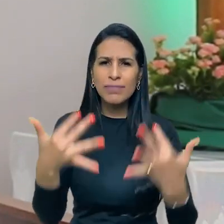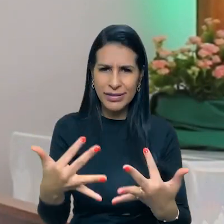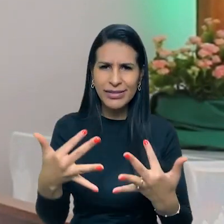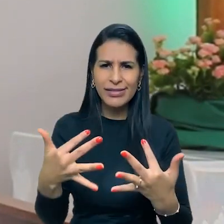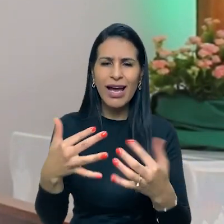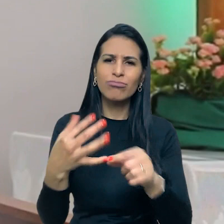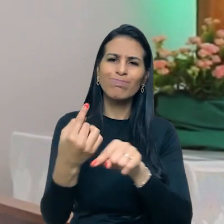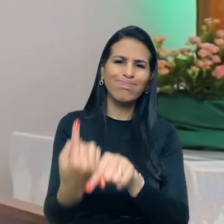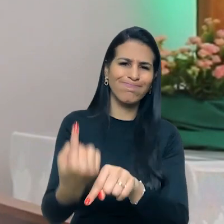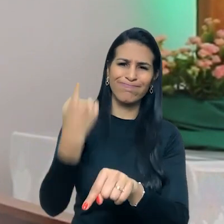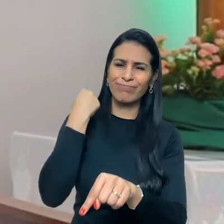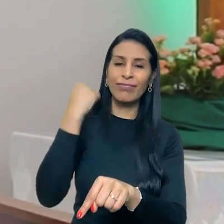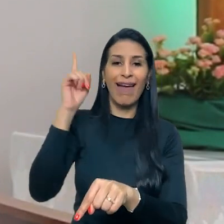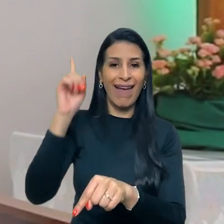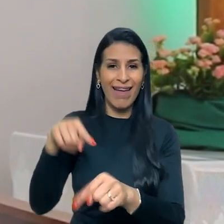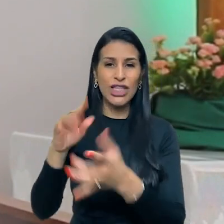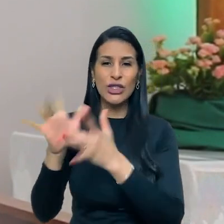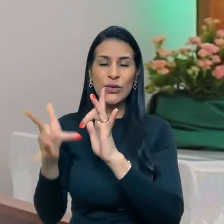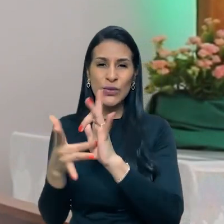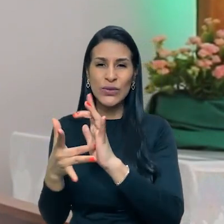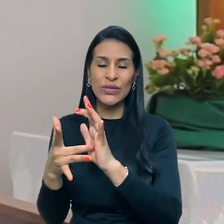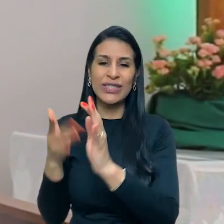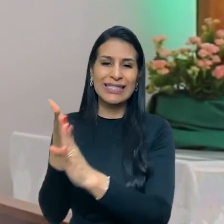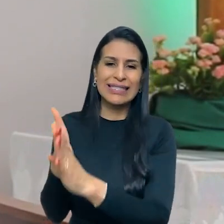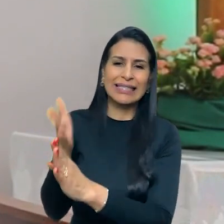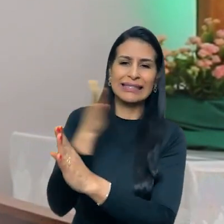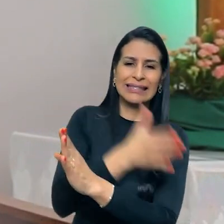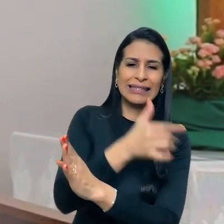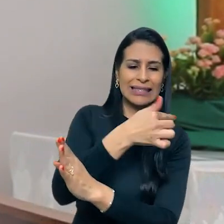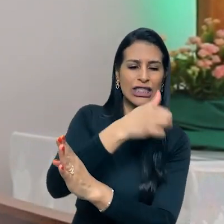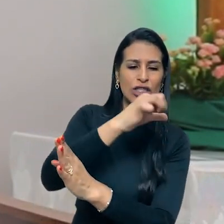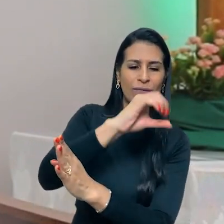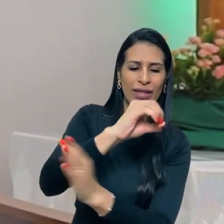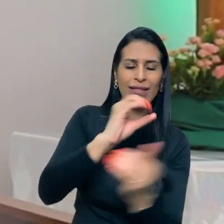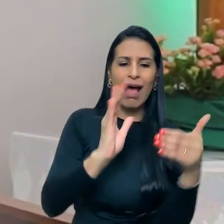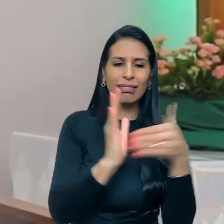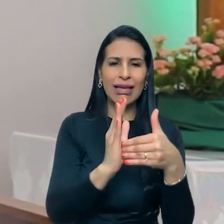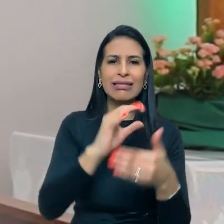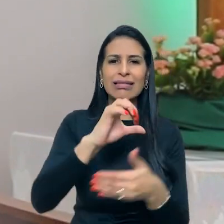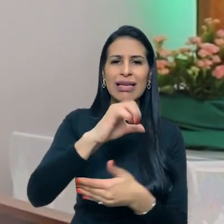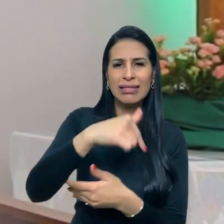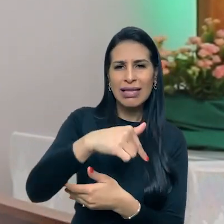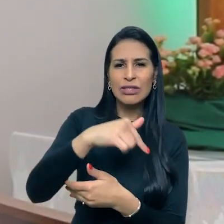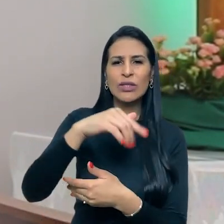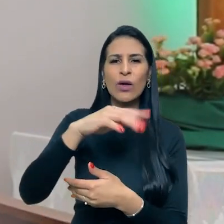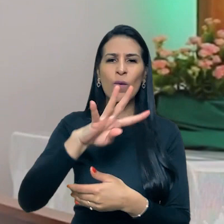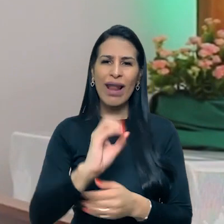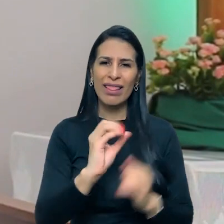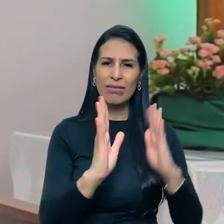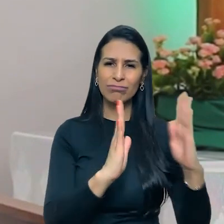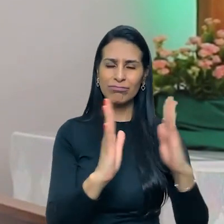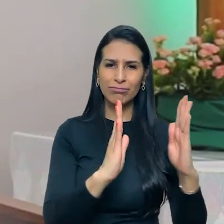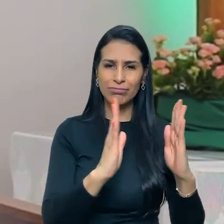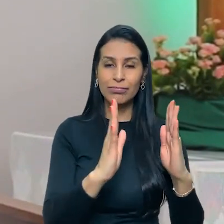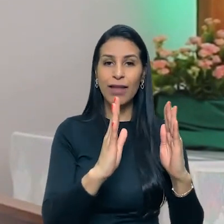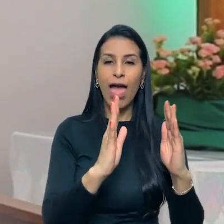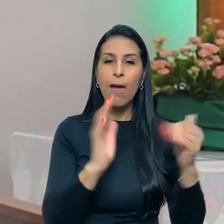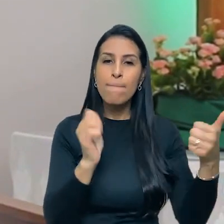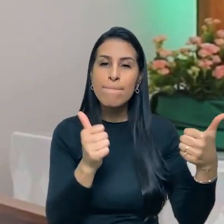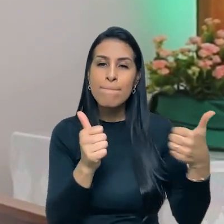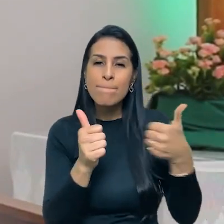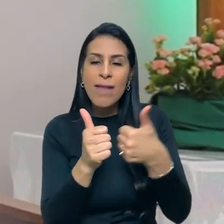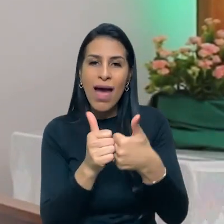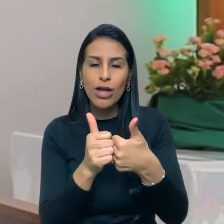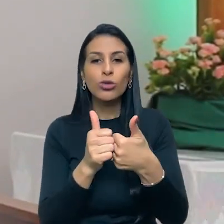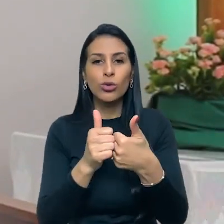nos remetem para os anos 790 a 740 a.C., período aproximado de